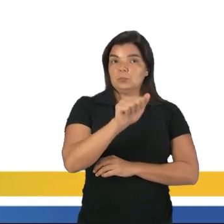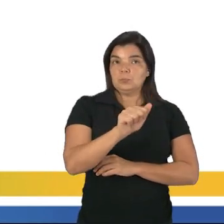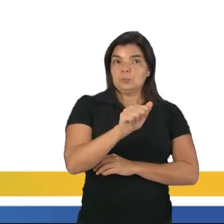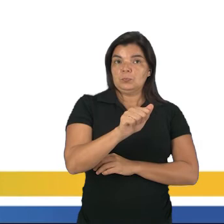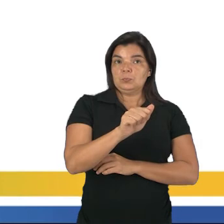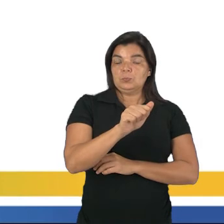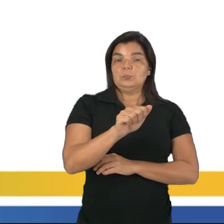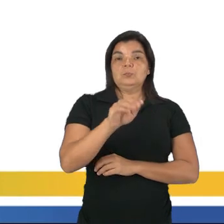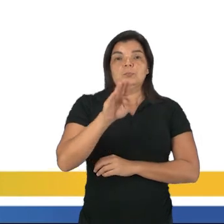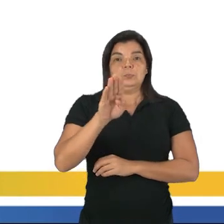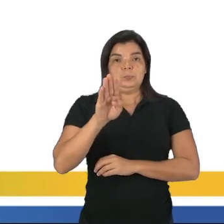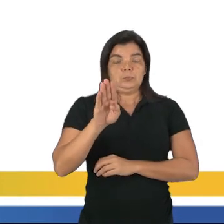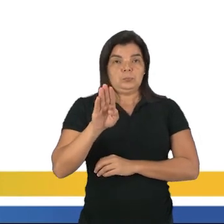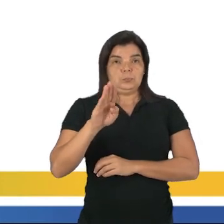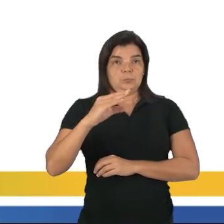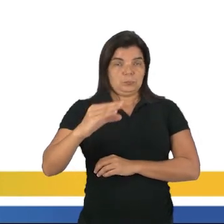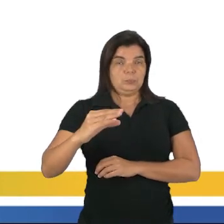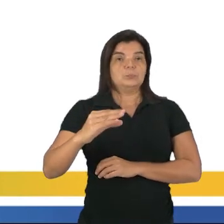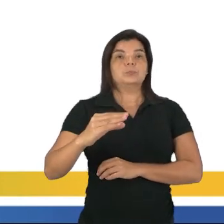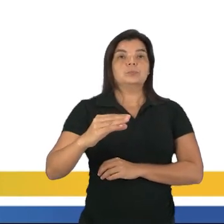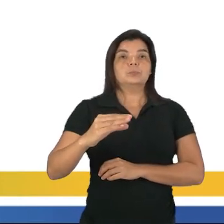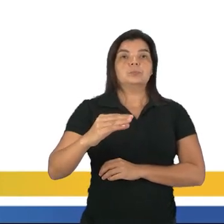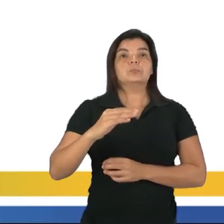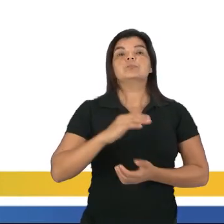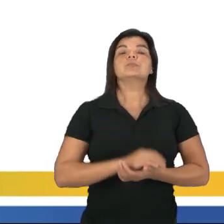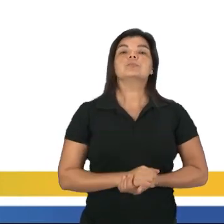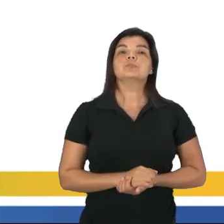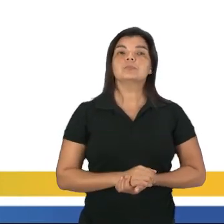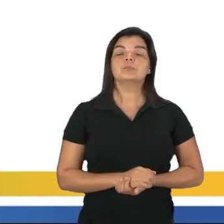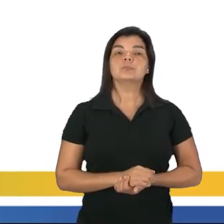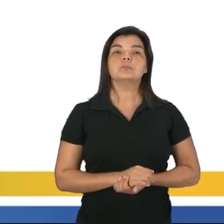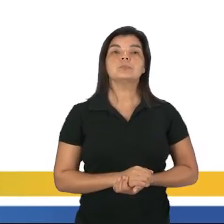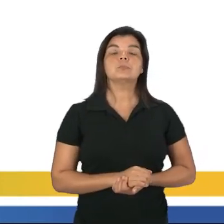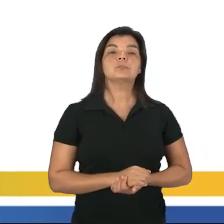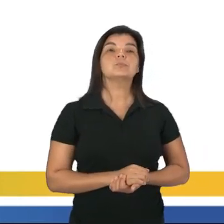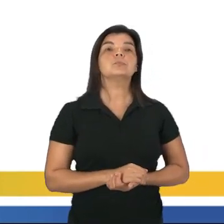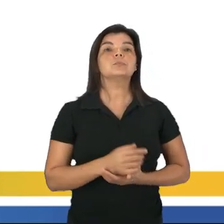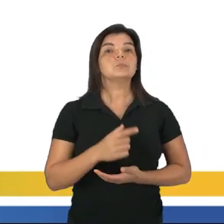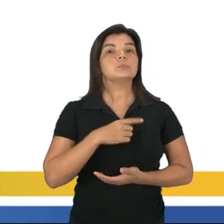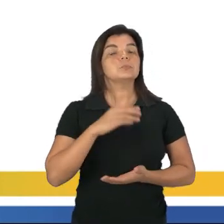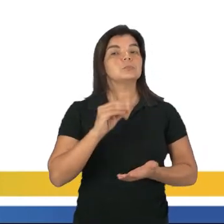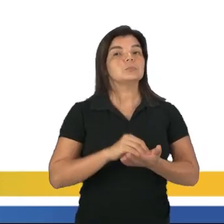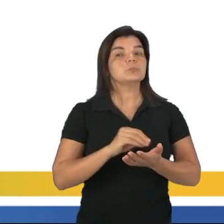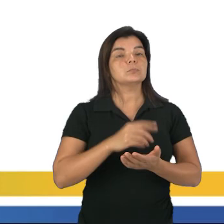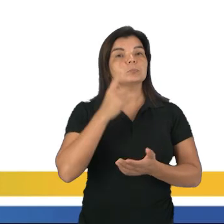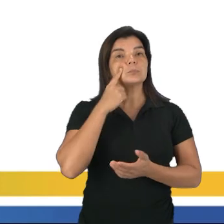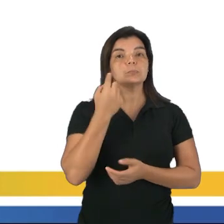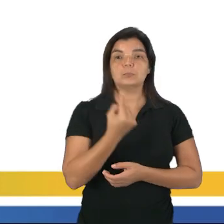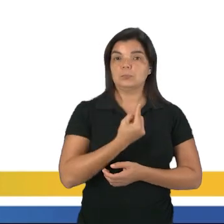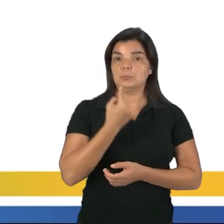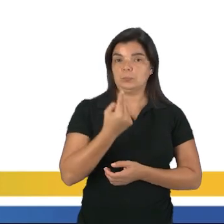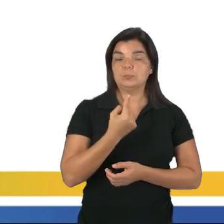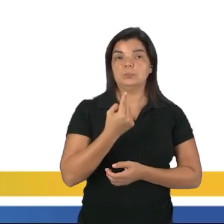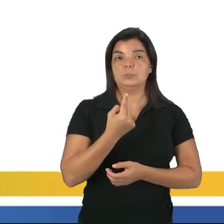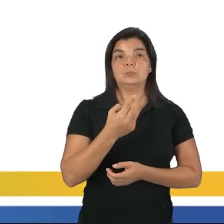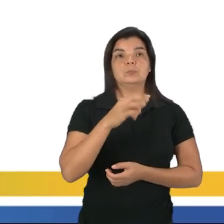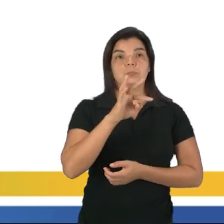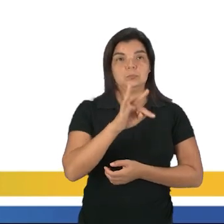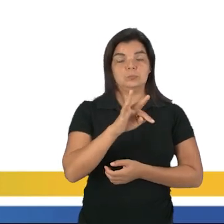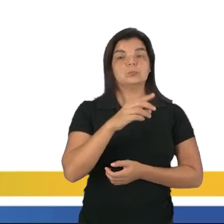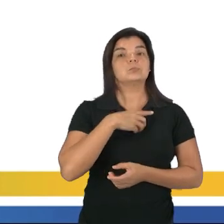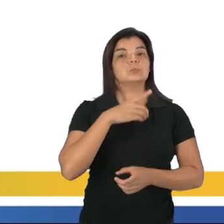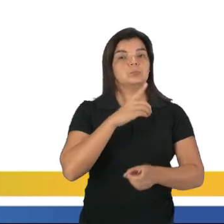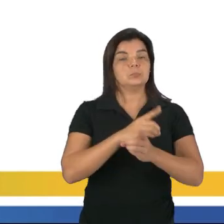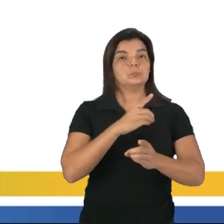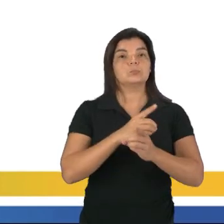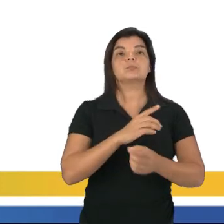termo com o coeficiente ali acompanhando t² e depois o termo independente, basta a gente isolar essa variável t que a gente vai